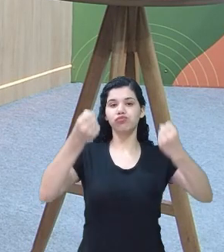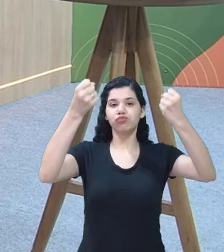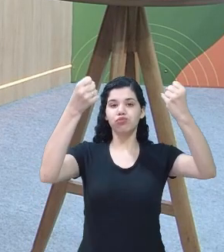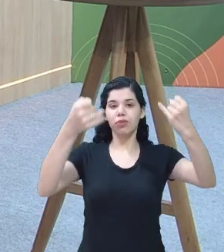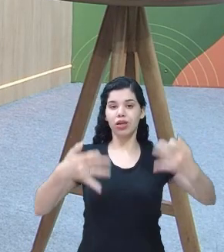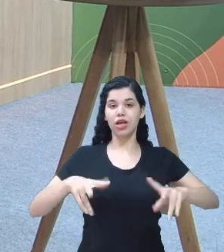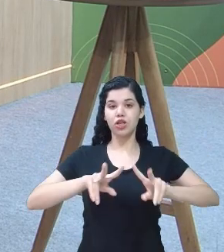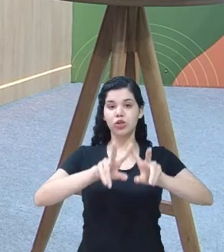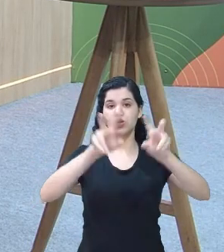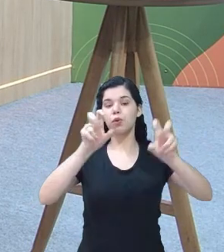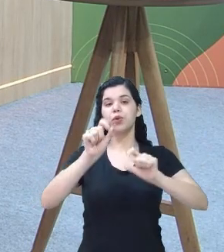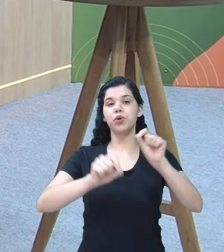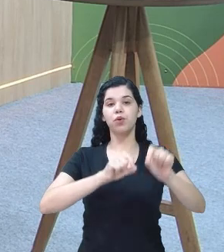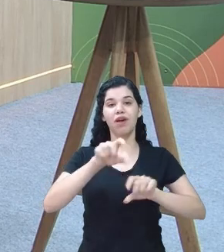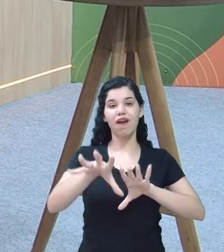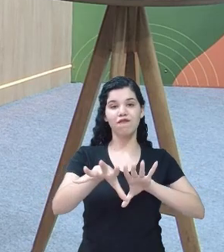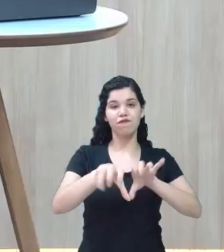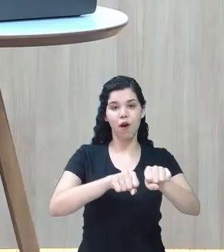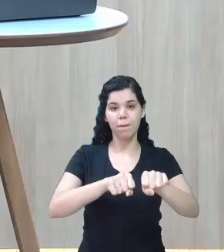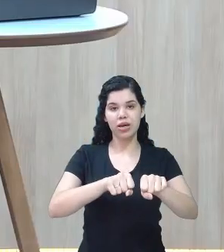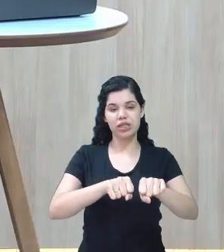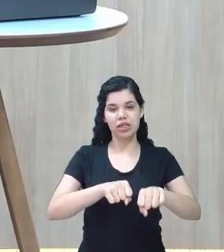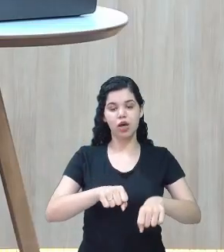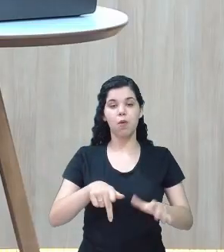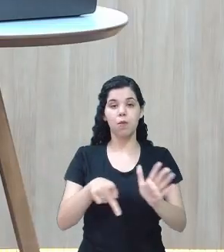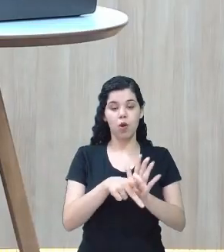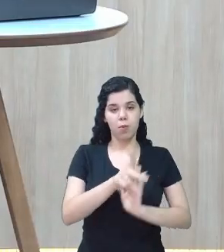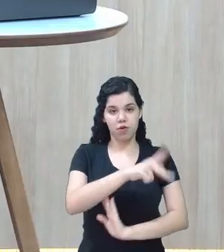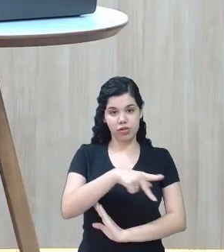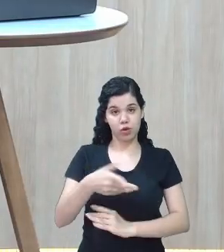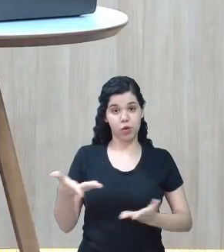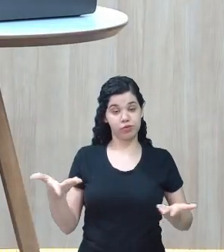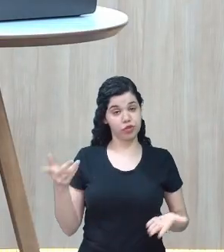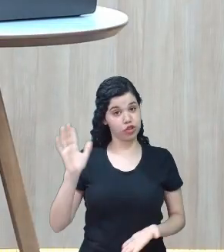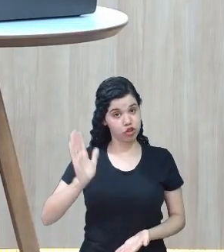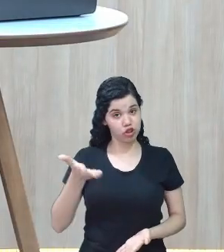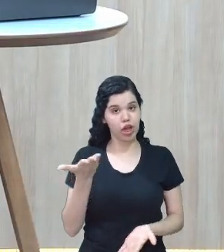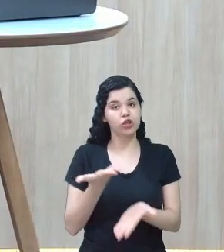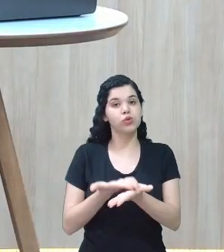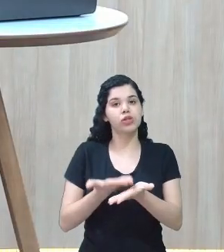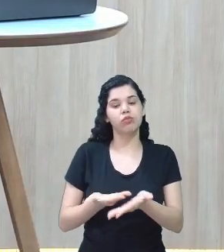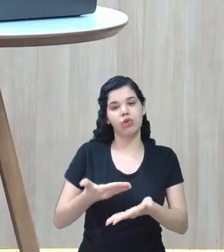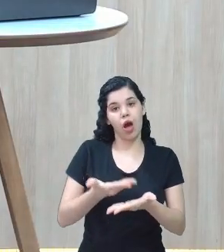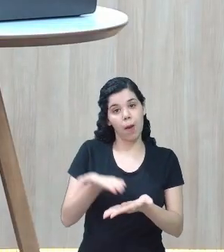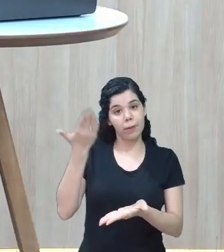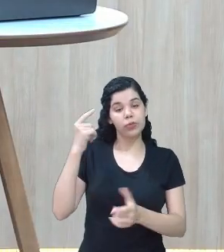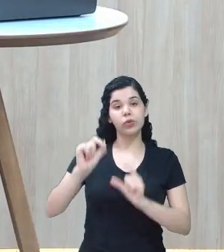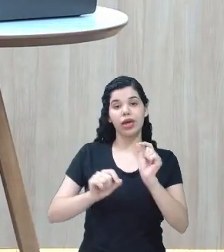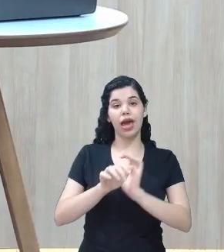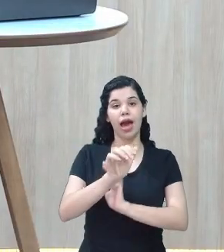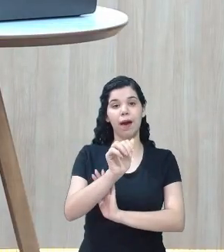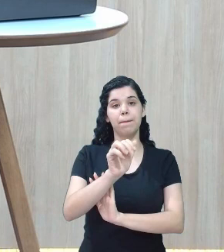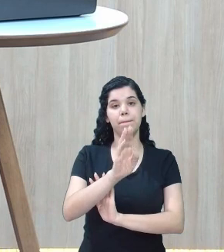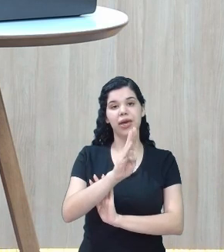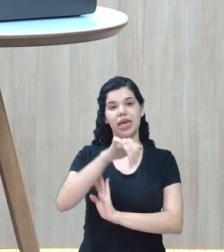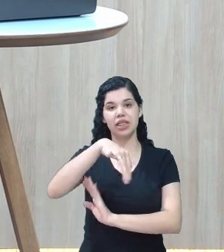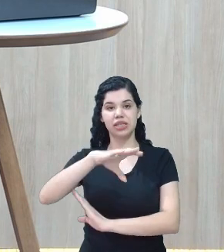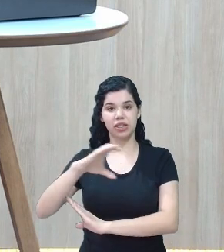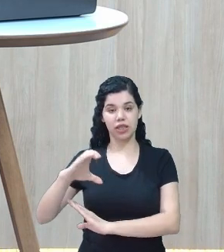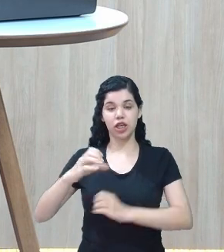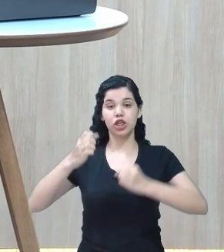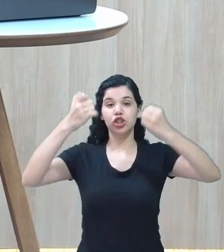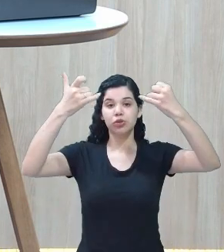sobre a formação de professores. A BNCC, como a gente viu no encontro anterior, ela fala do que